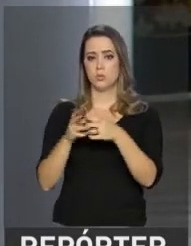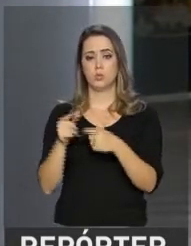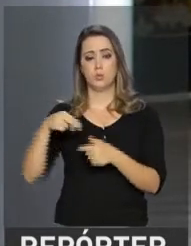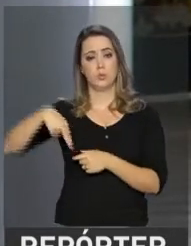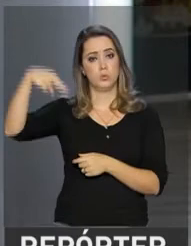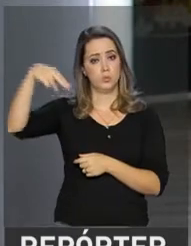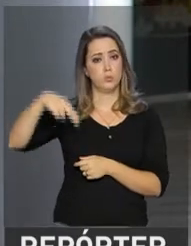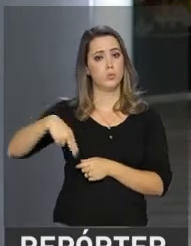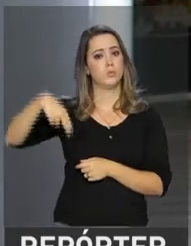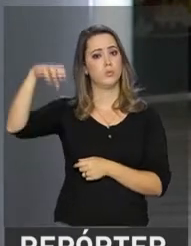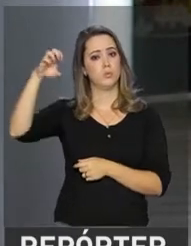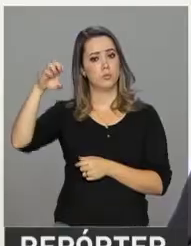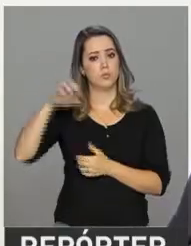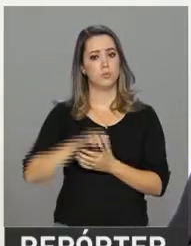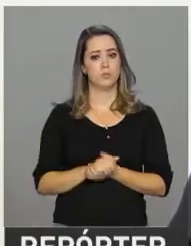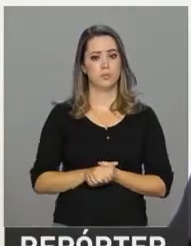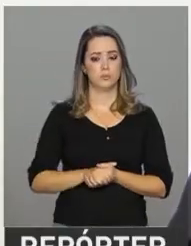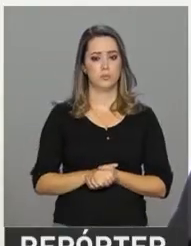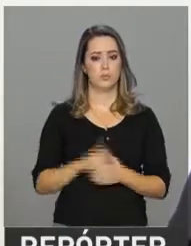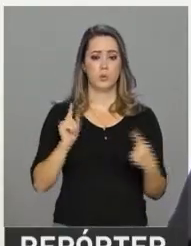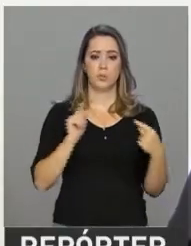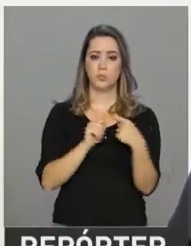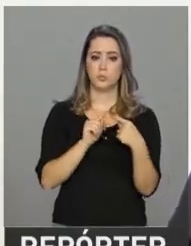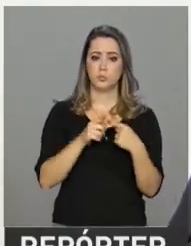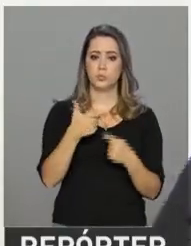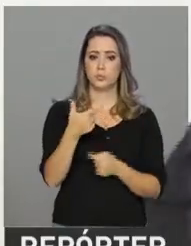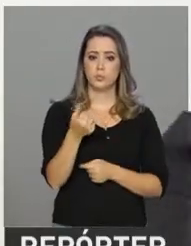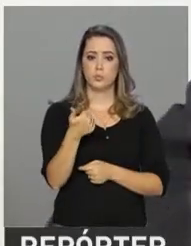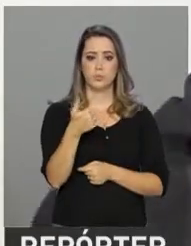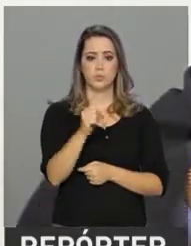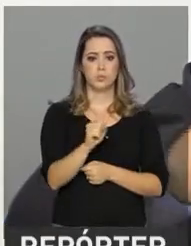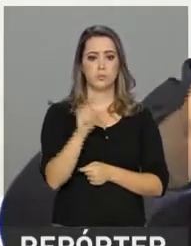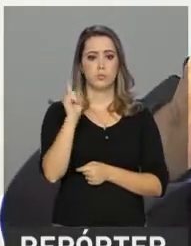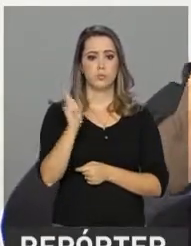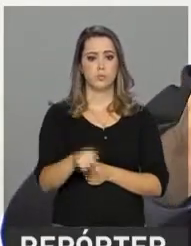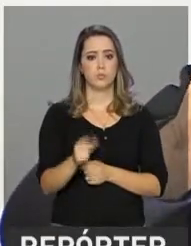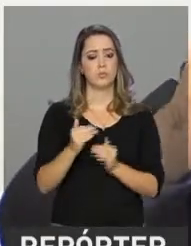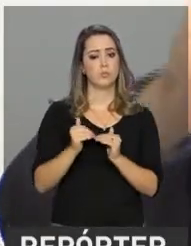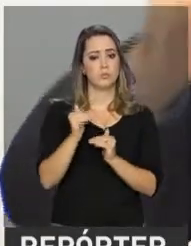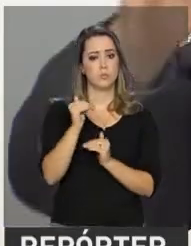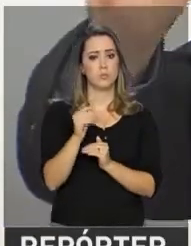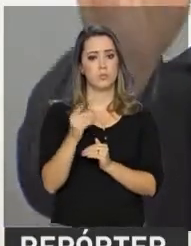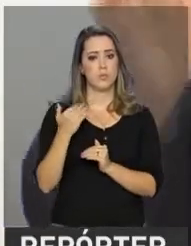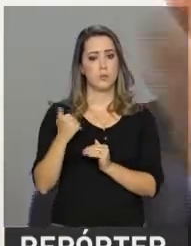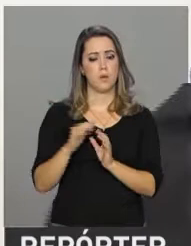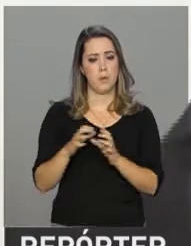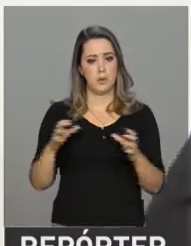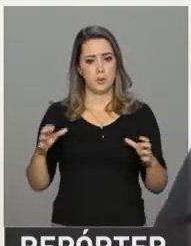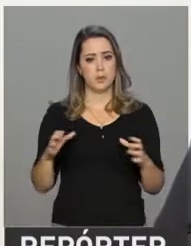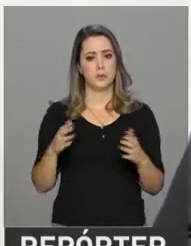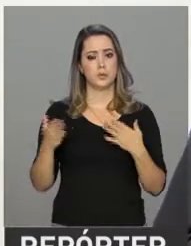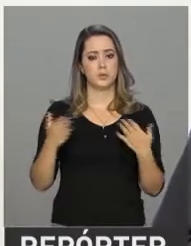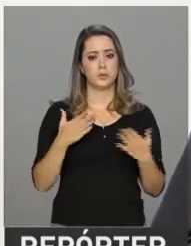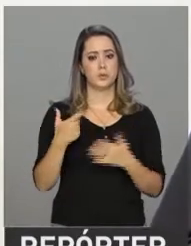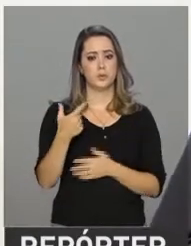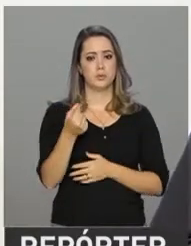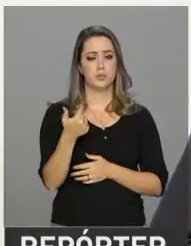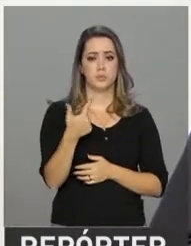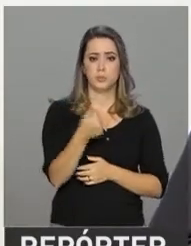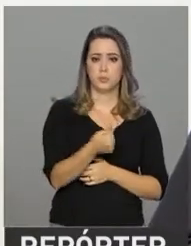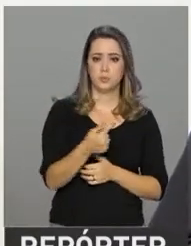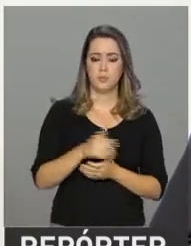regiões Norte e Nordeste. A meta para 2018 ela será maior, muito maior que